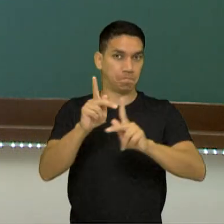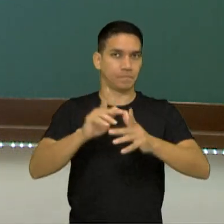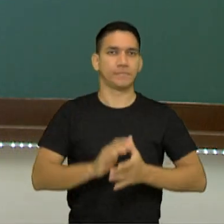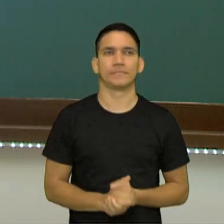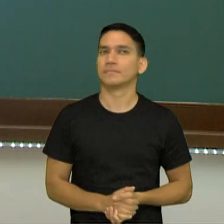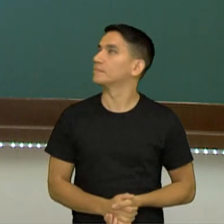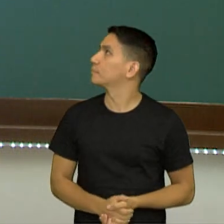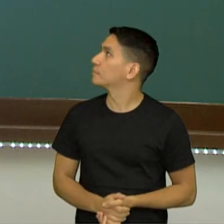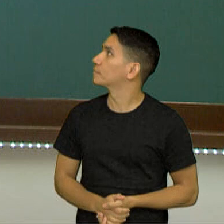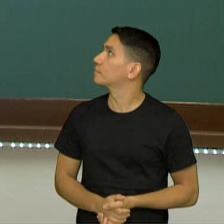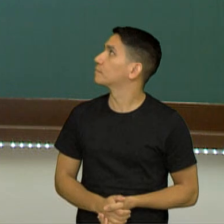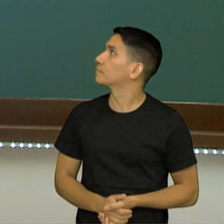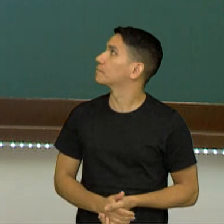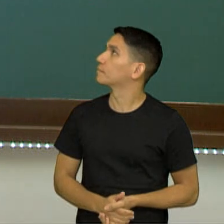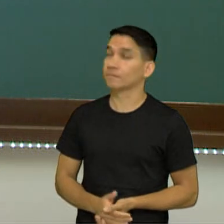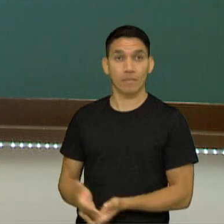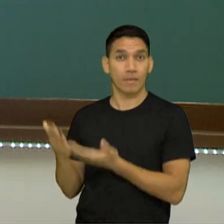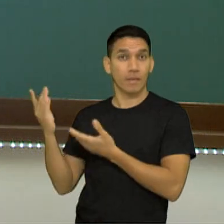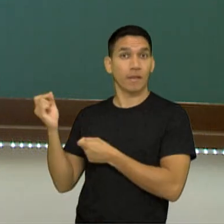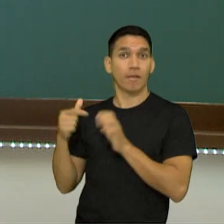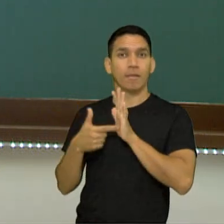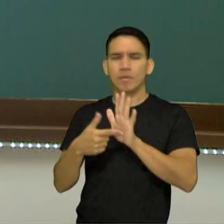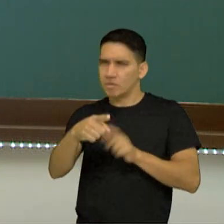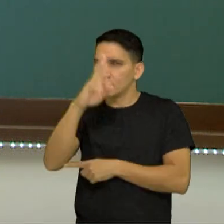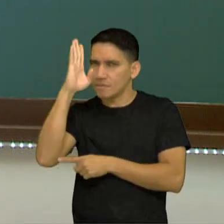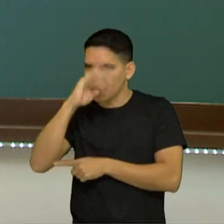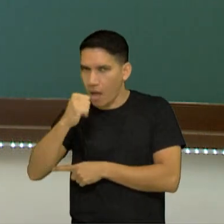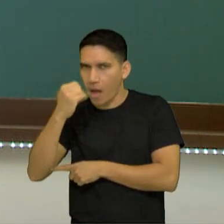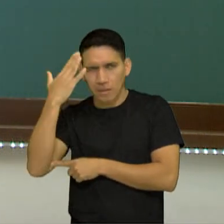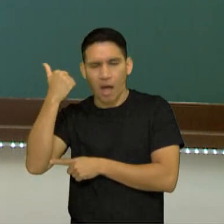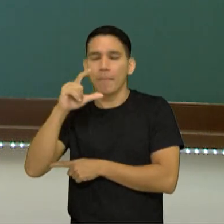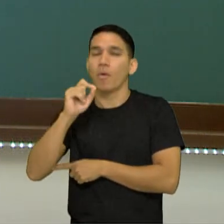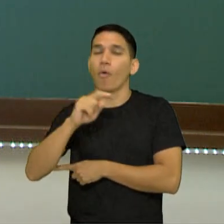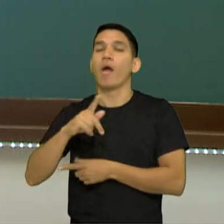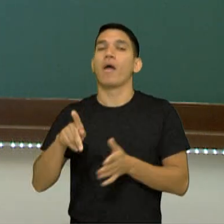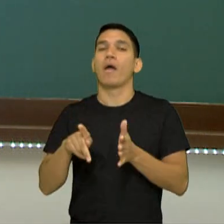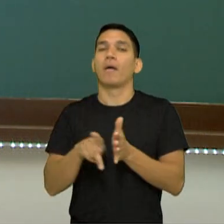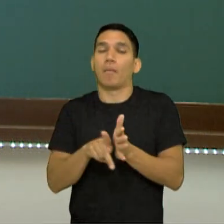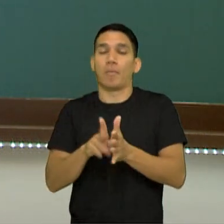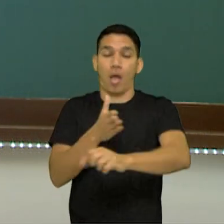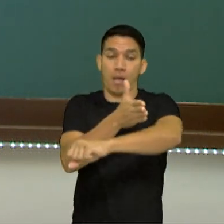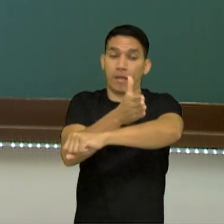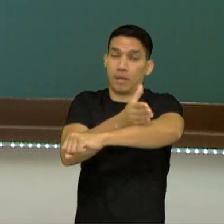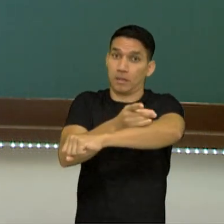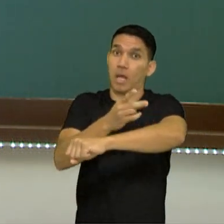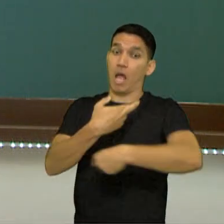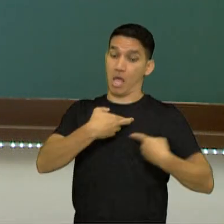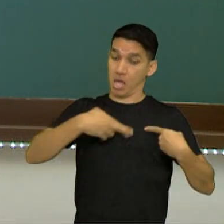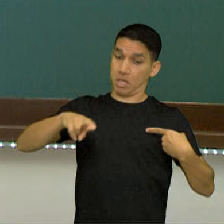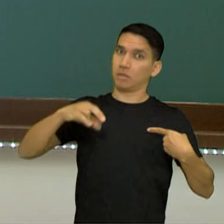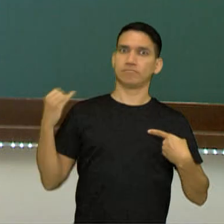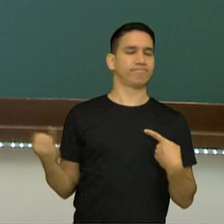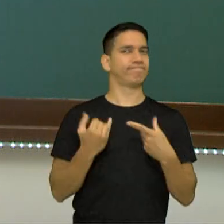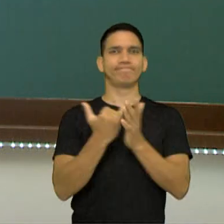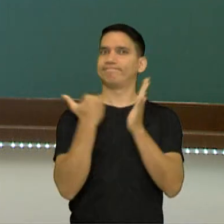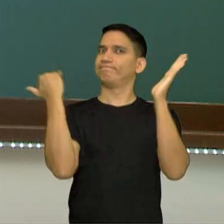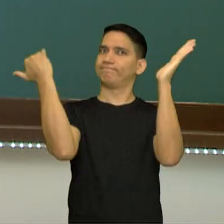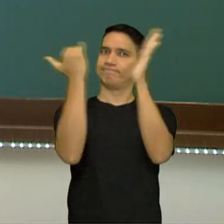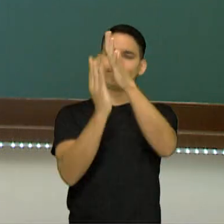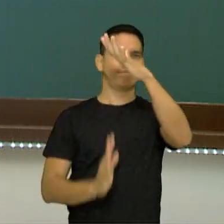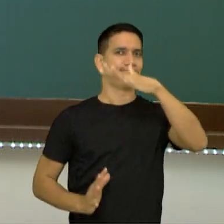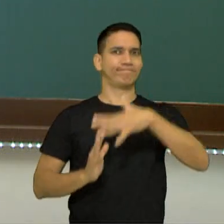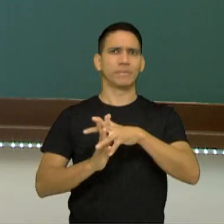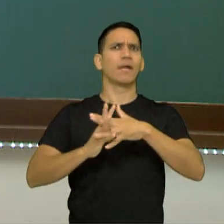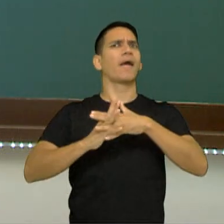bom? Então você sabia que na Idade Média a religião era muito importante? A religião, ela era